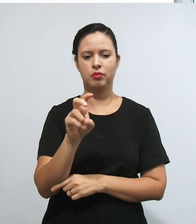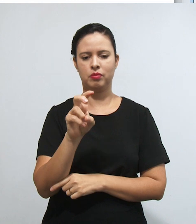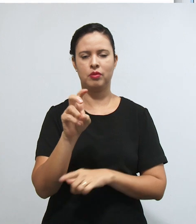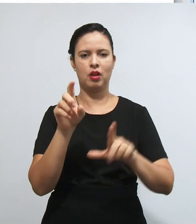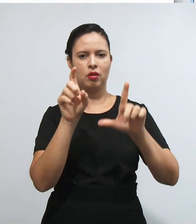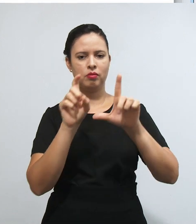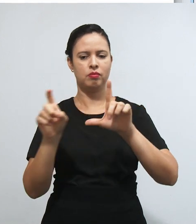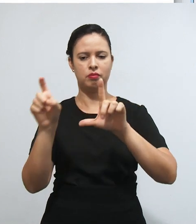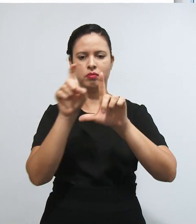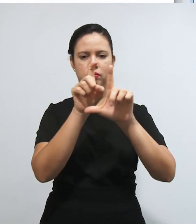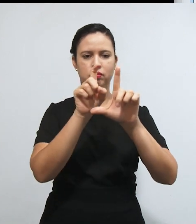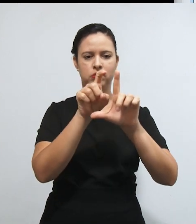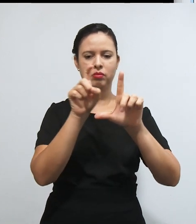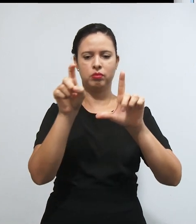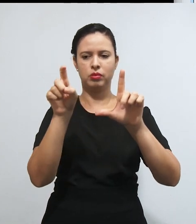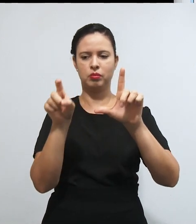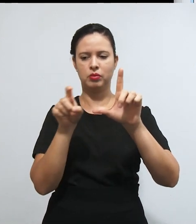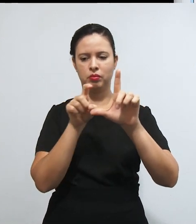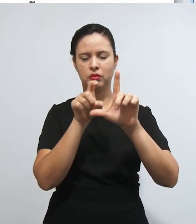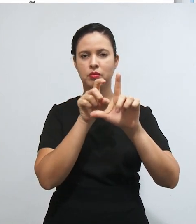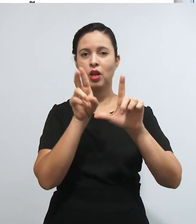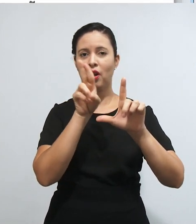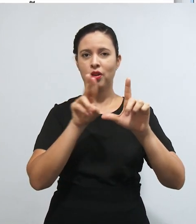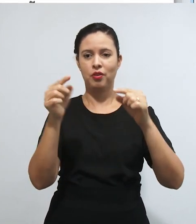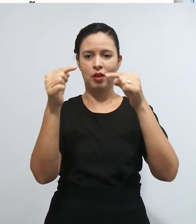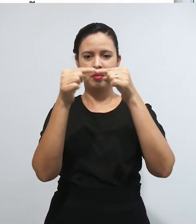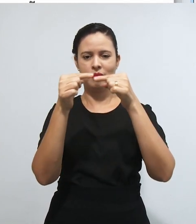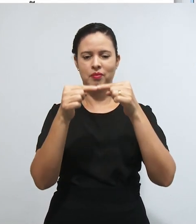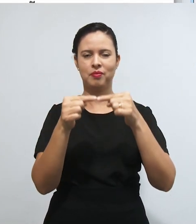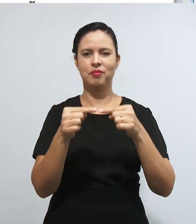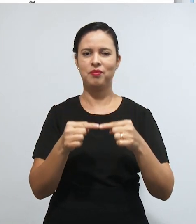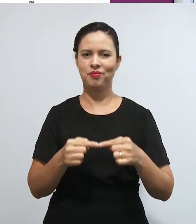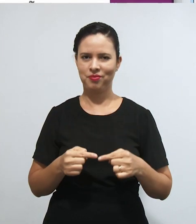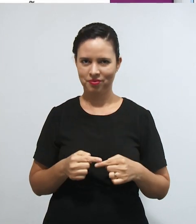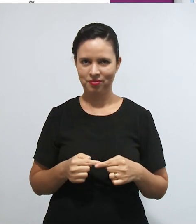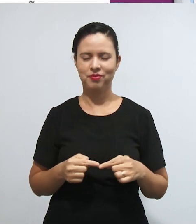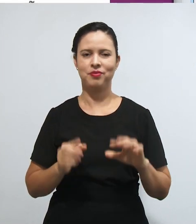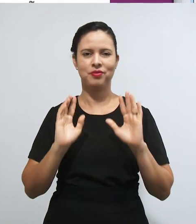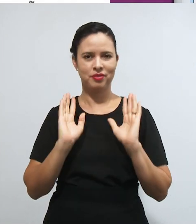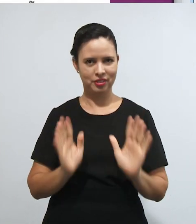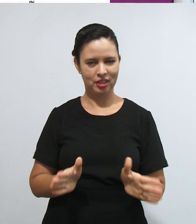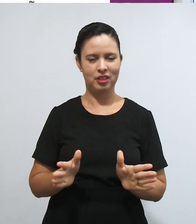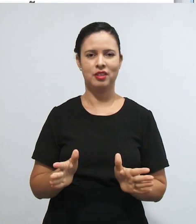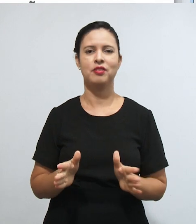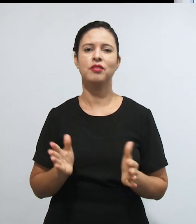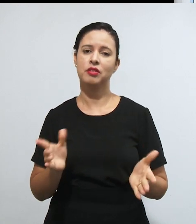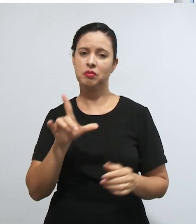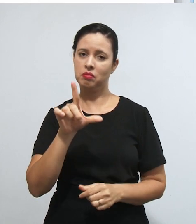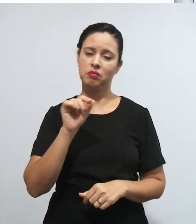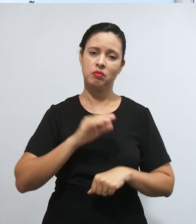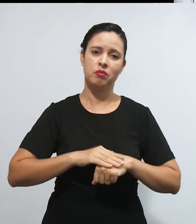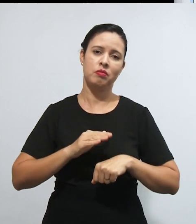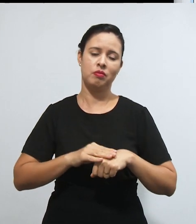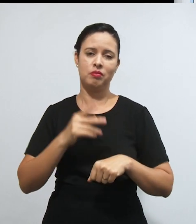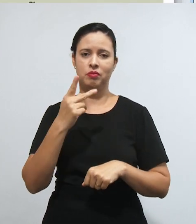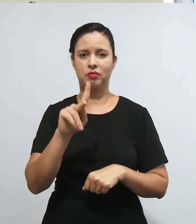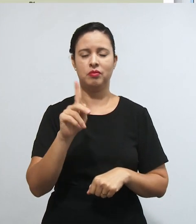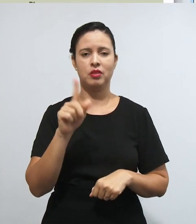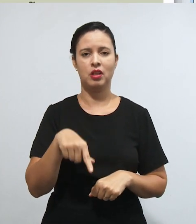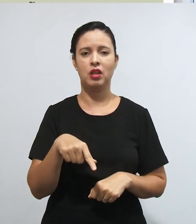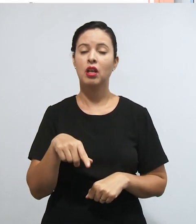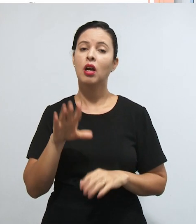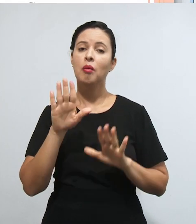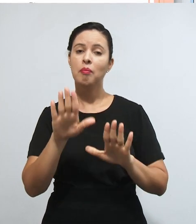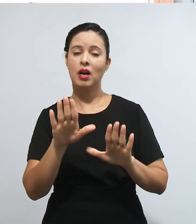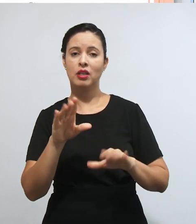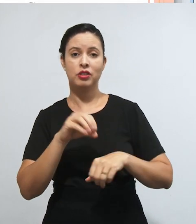aplicando, Ele vai aplicando aqui o design que eu desejo. Então, assim, é muito